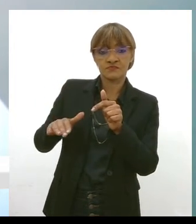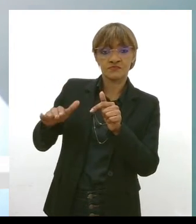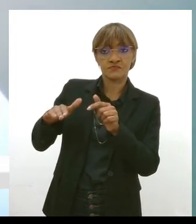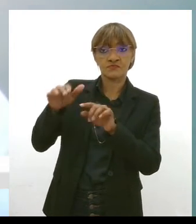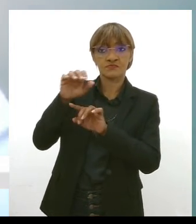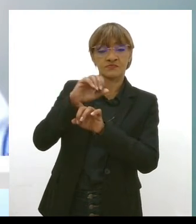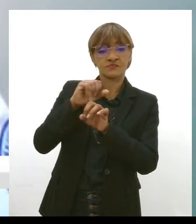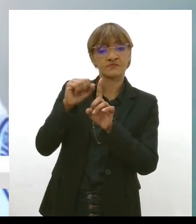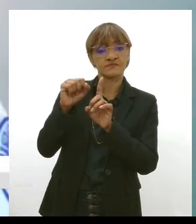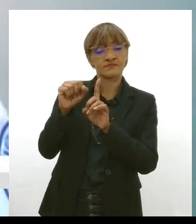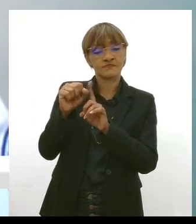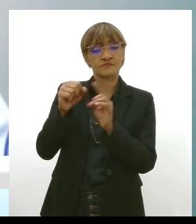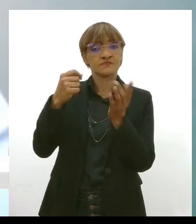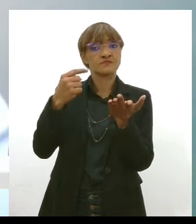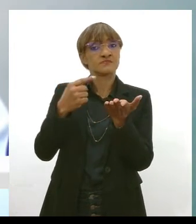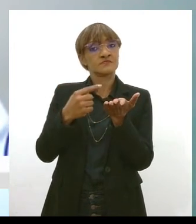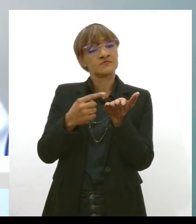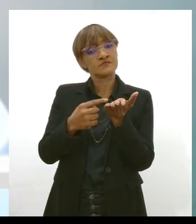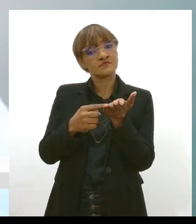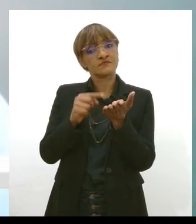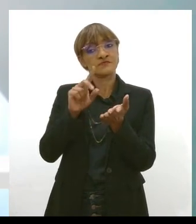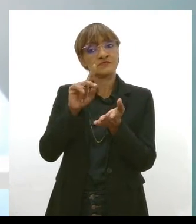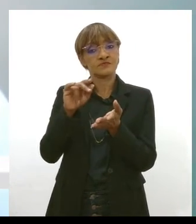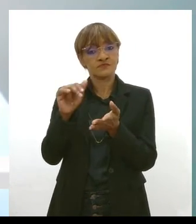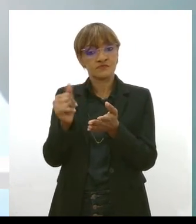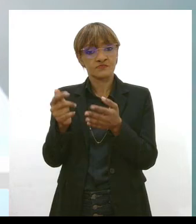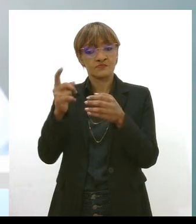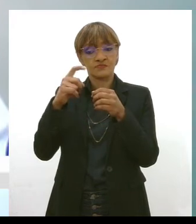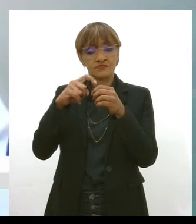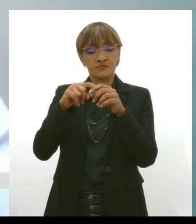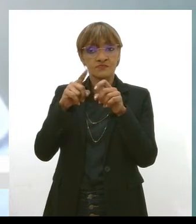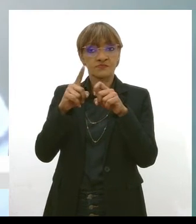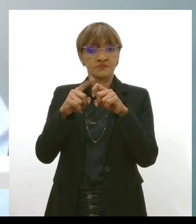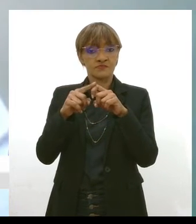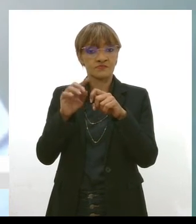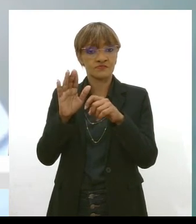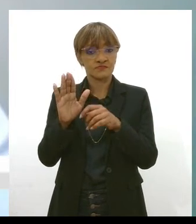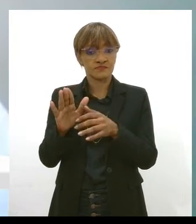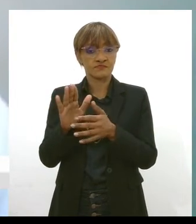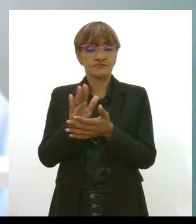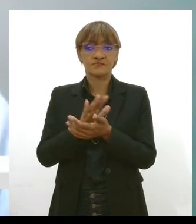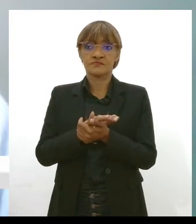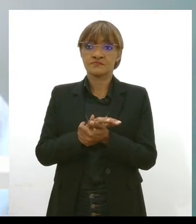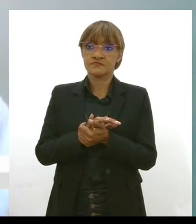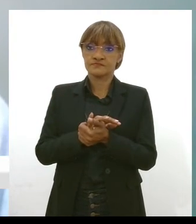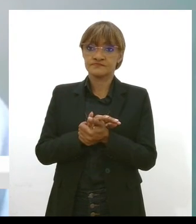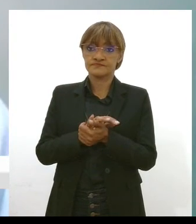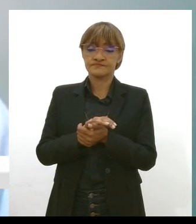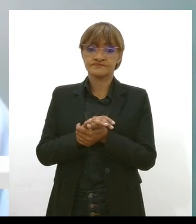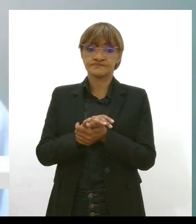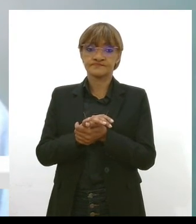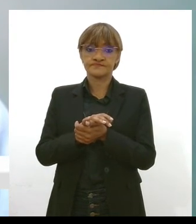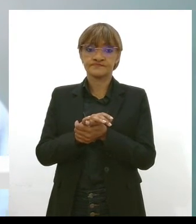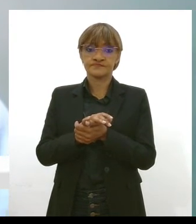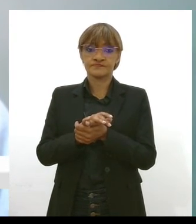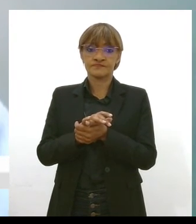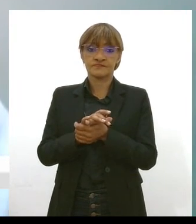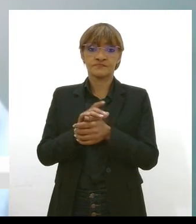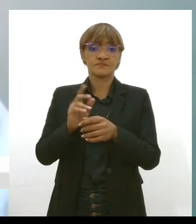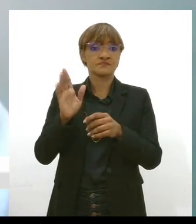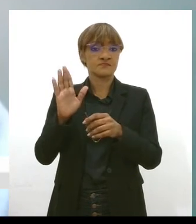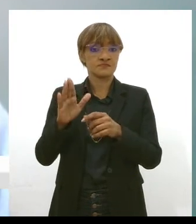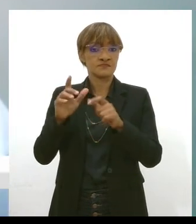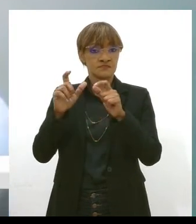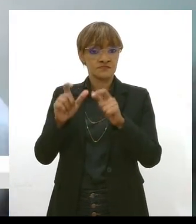a consulta no UNACOM, na unidade de atendimento, no caso, se for